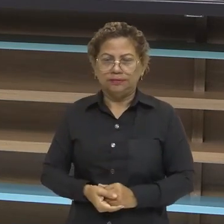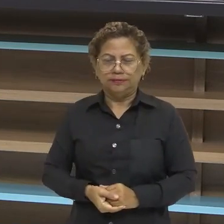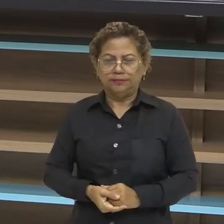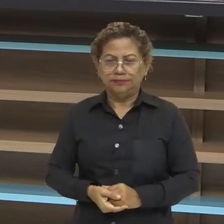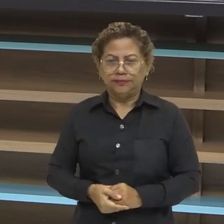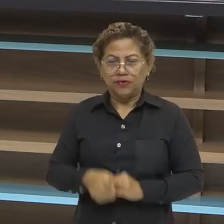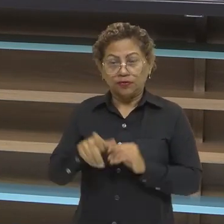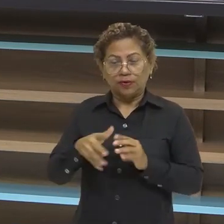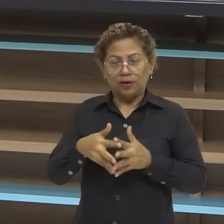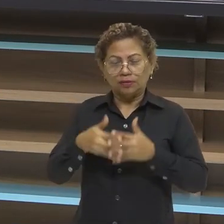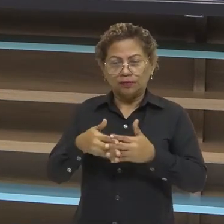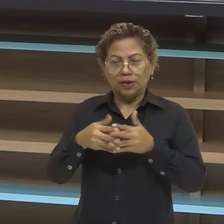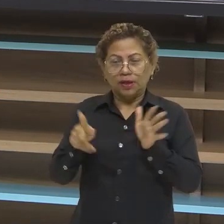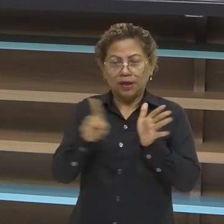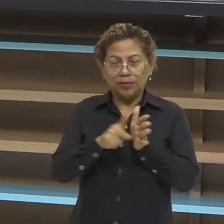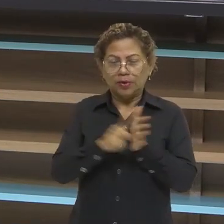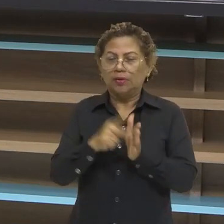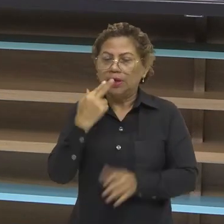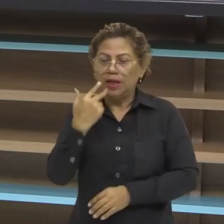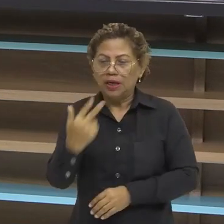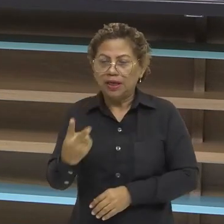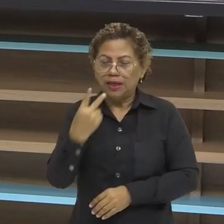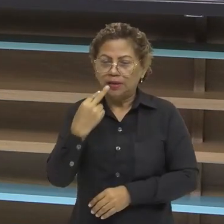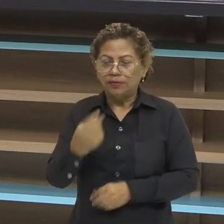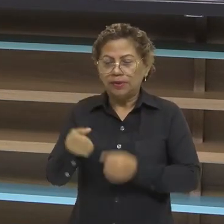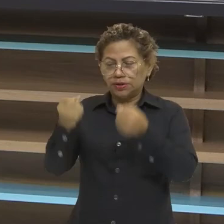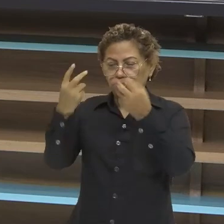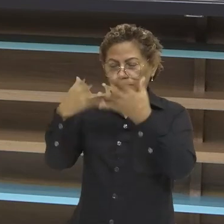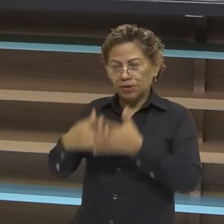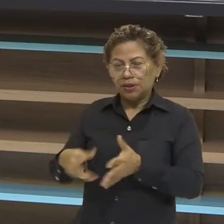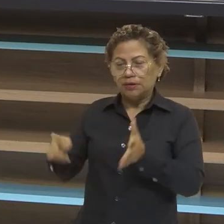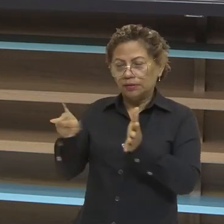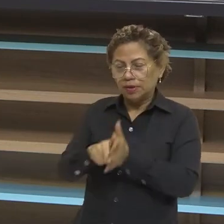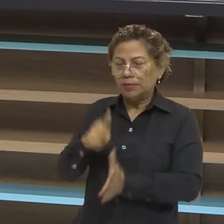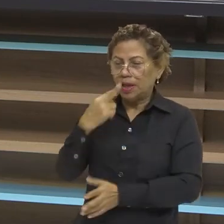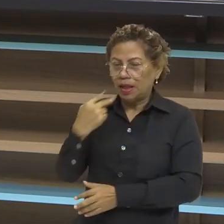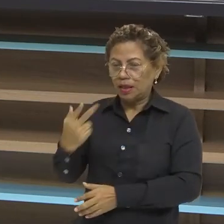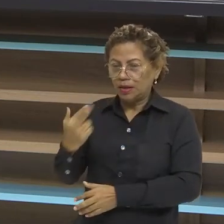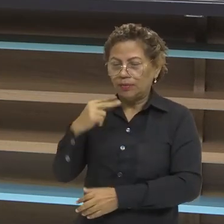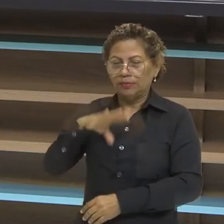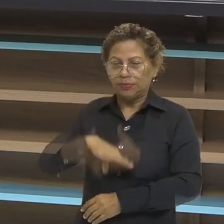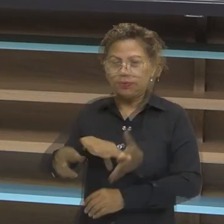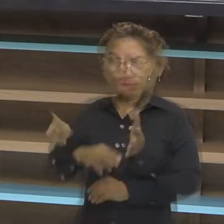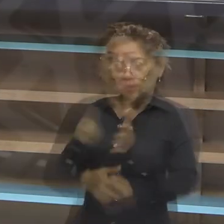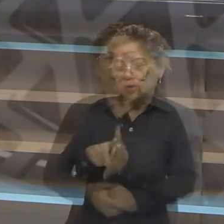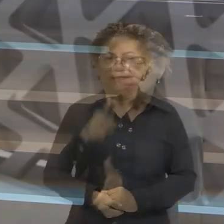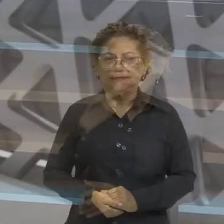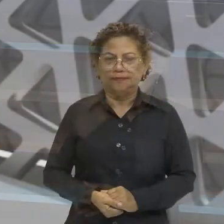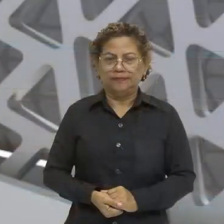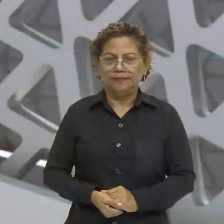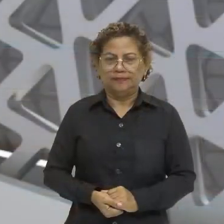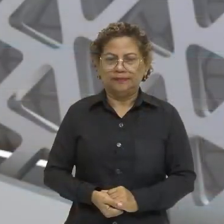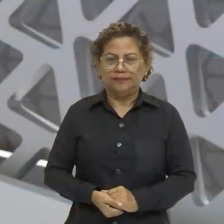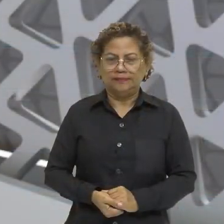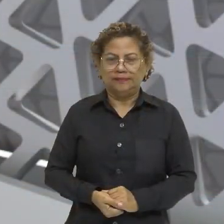língua, tá? Para vocês não confundirem. É a própria língua portuguesa explicando ela mesma, ok?